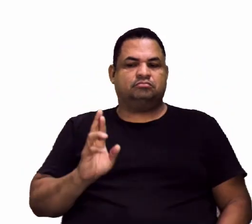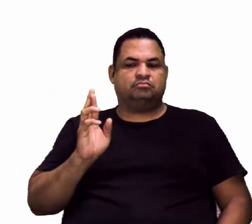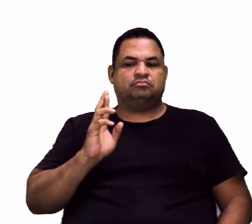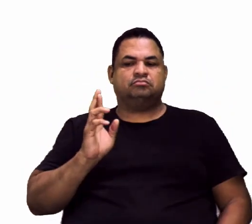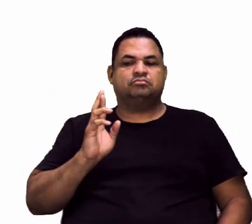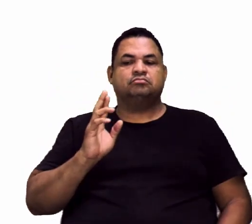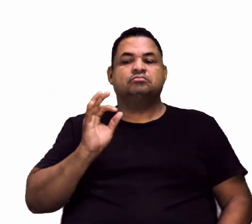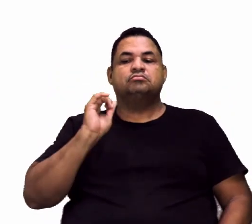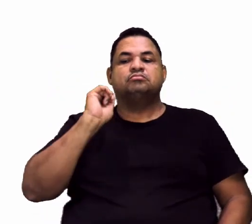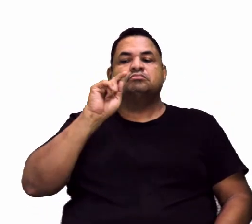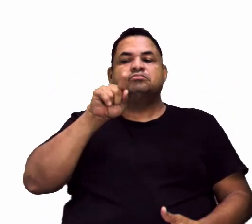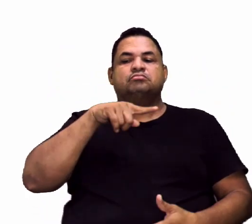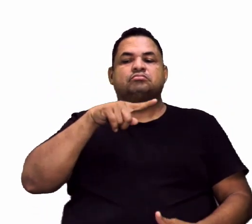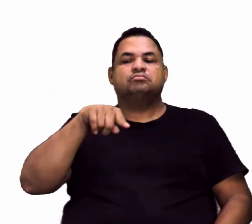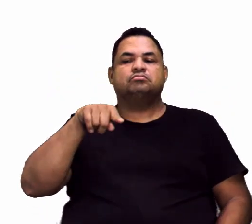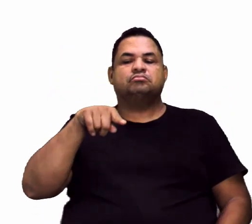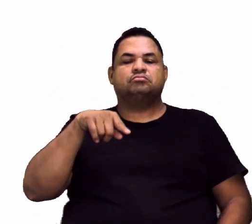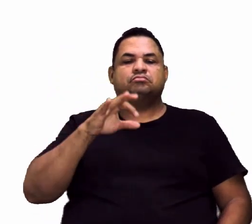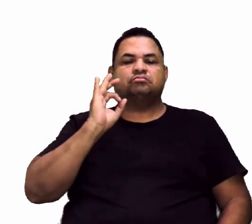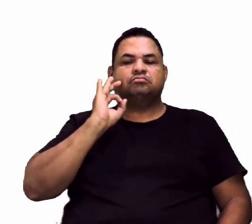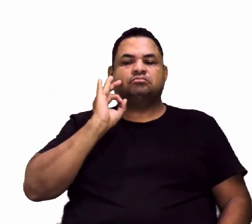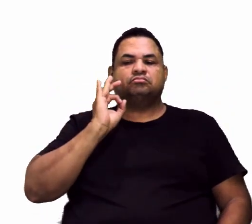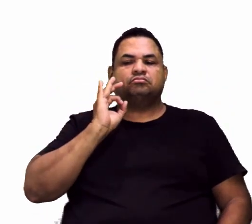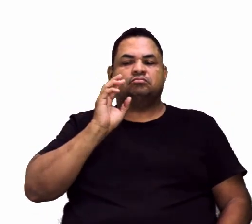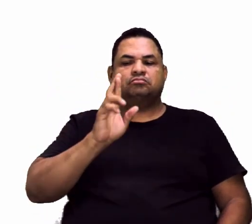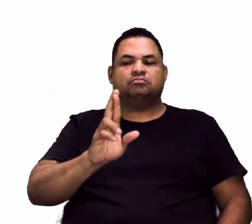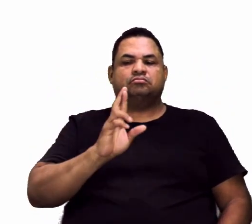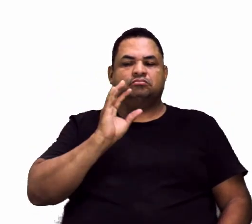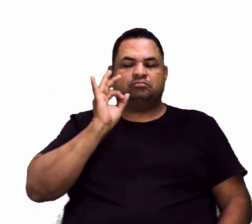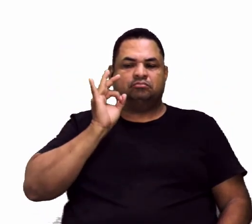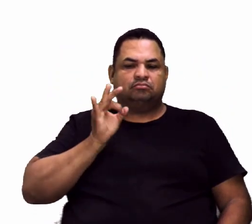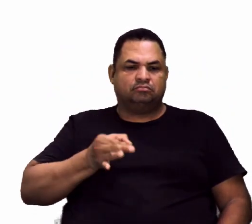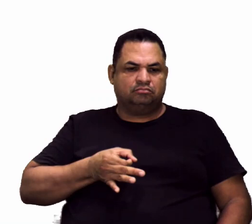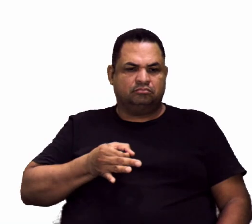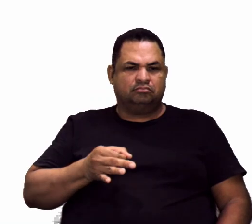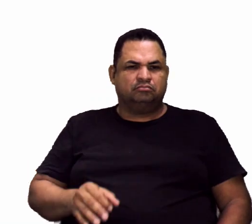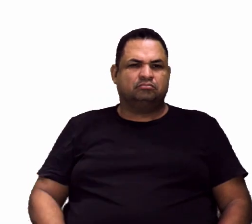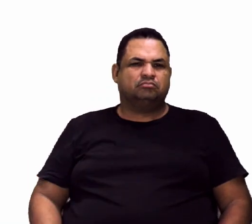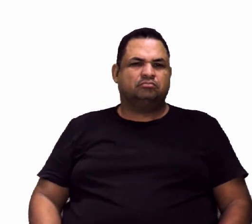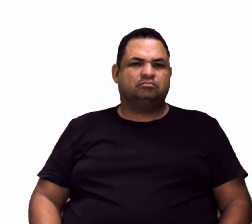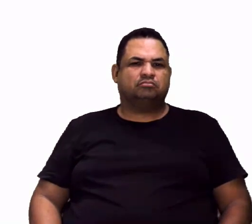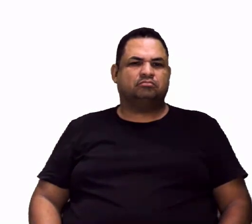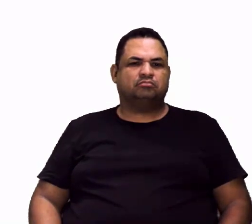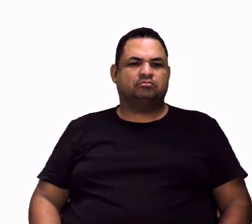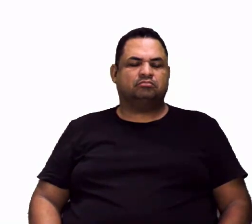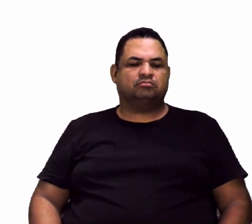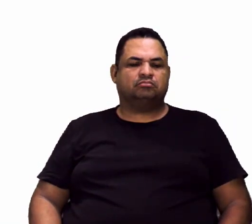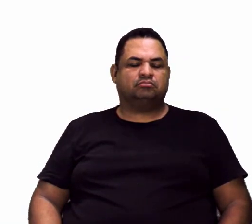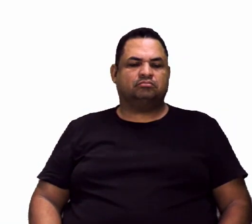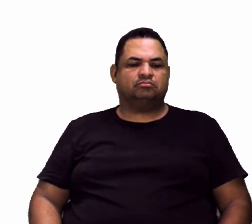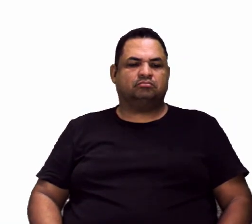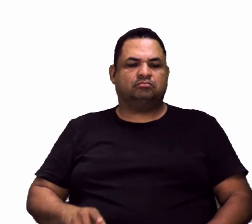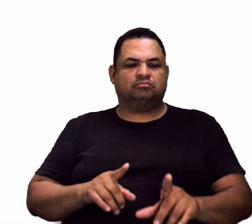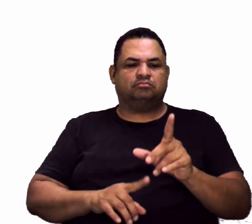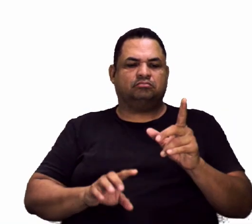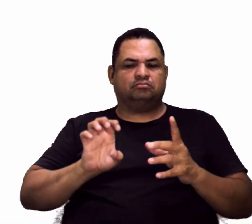que assinalou como resposta. Olha aí. A alternativa